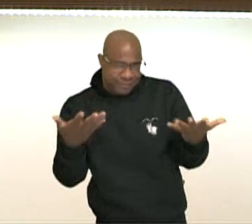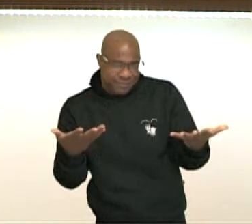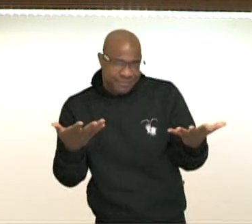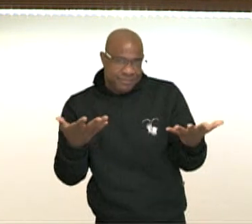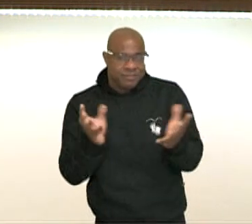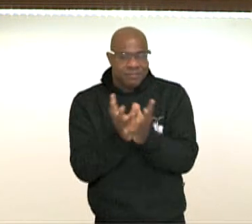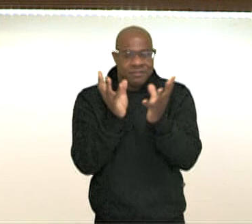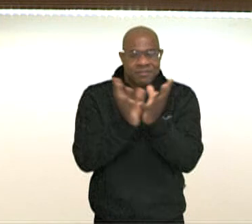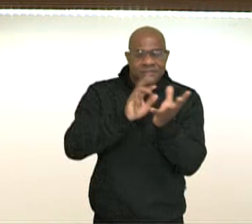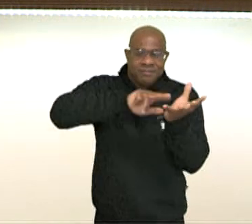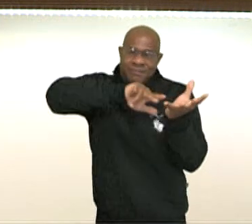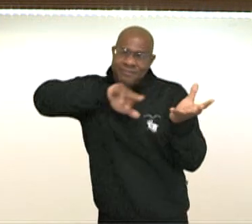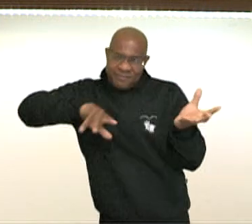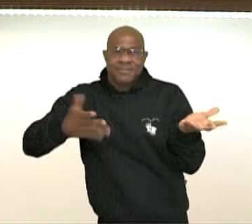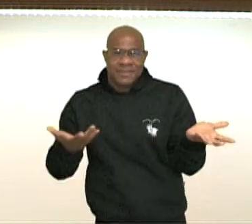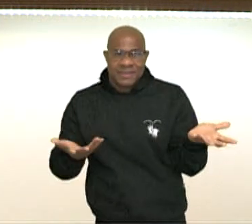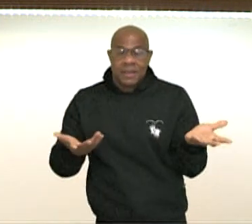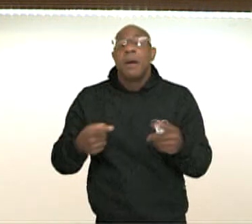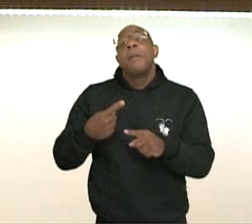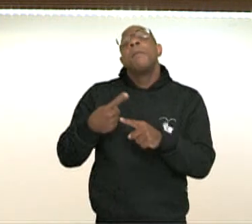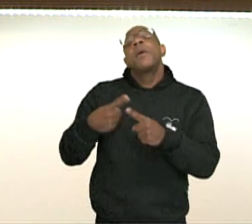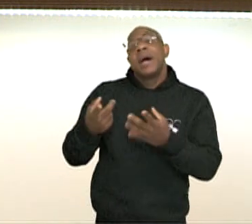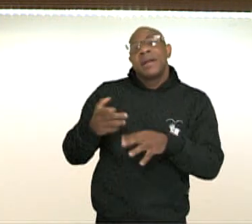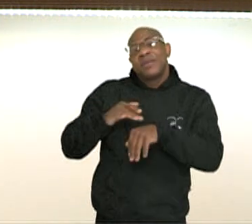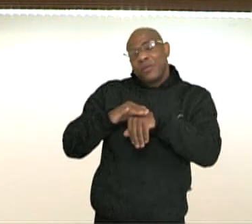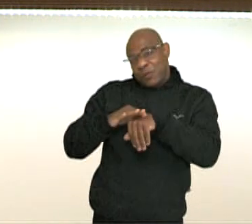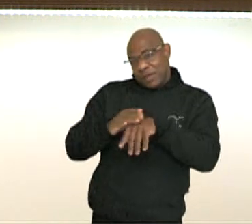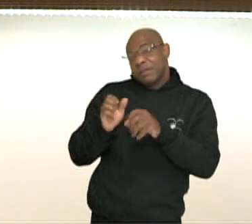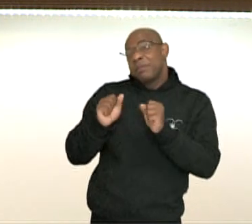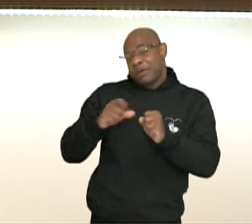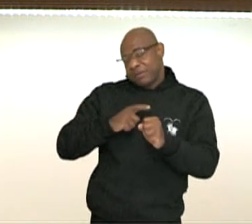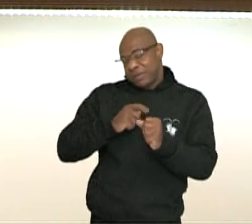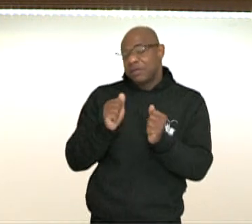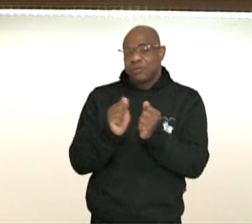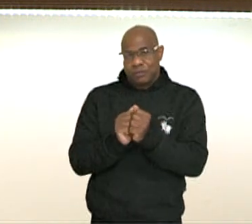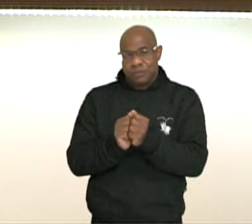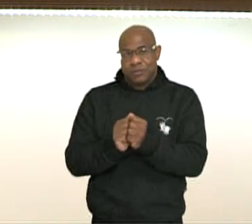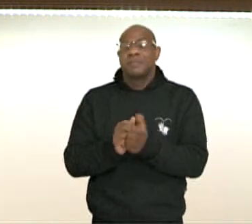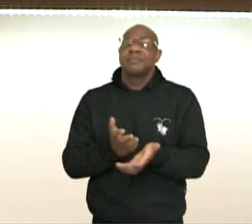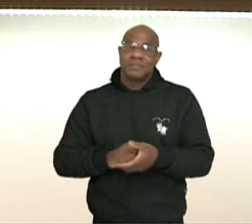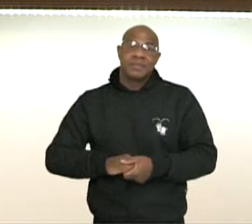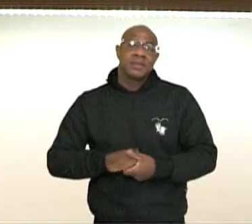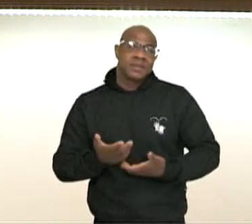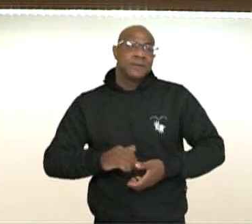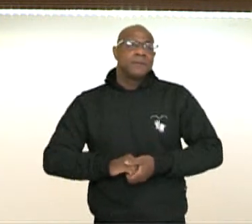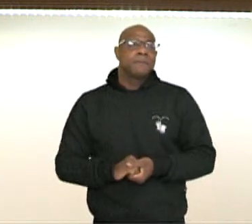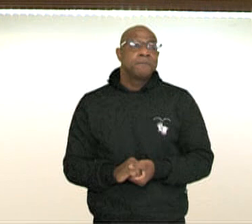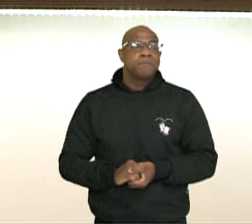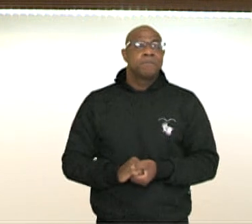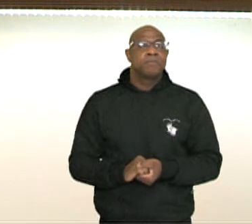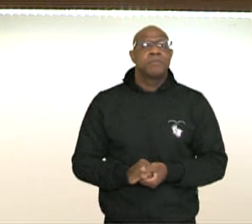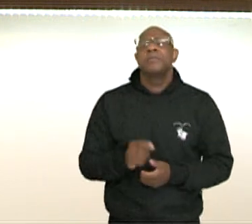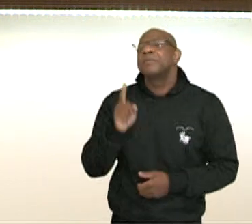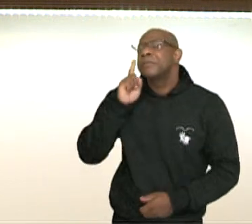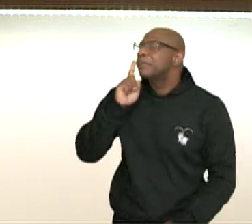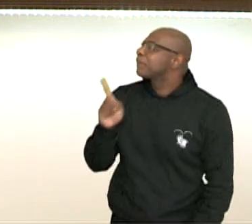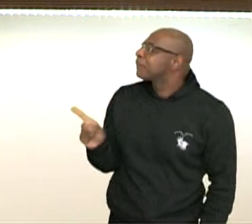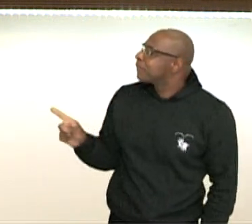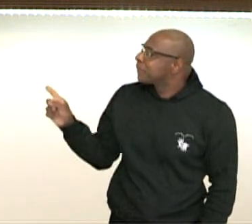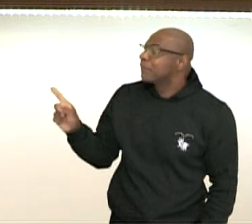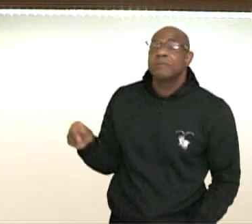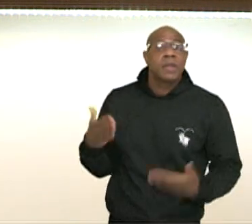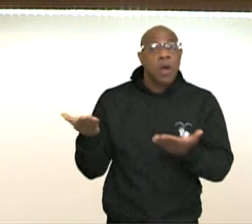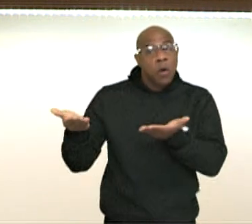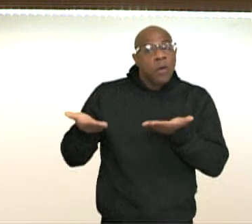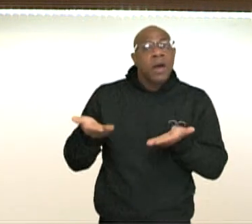podem estar acompanhados aqui desses alimentos que vamos consumir. Mas a higiene e o cuidado tem que ser antes de consumir, né? Muito bem, então eu quero